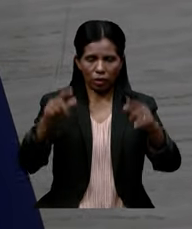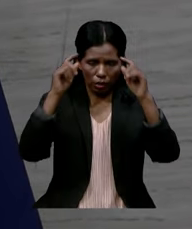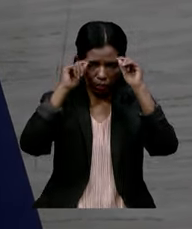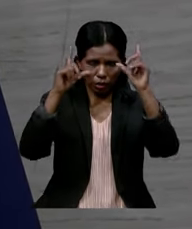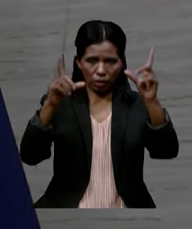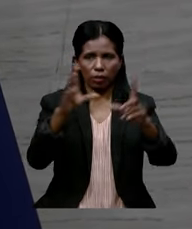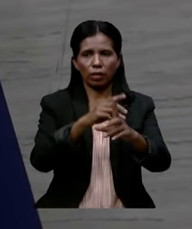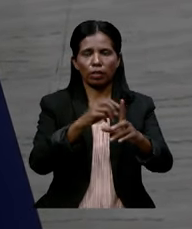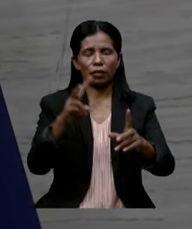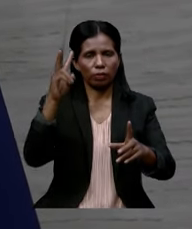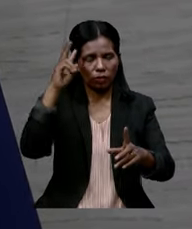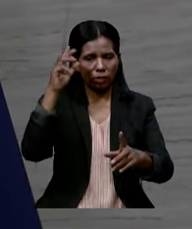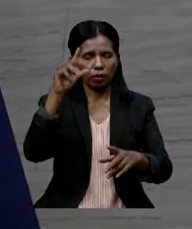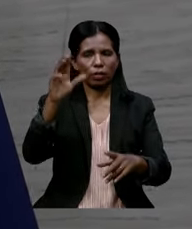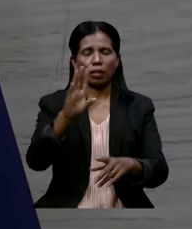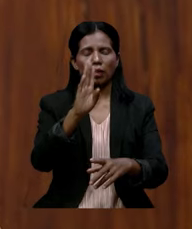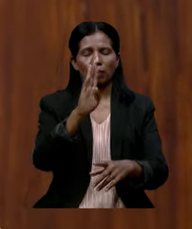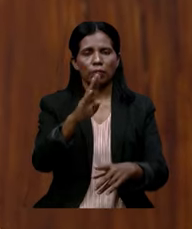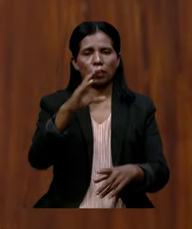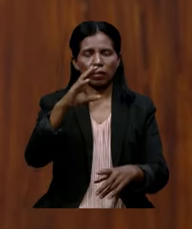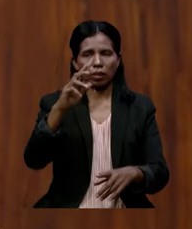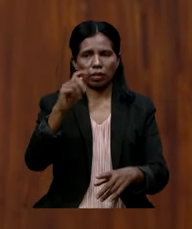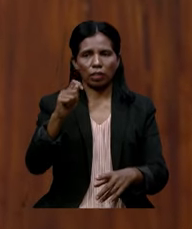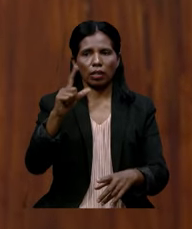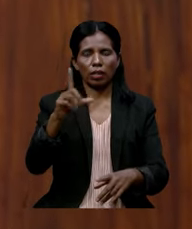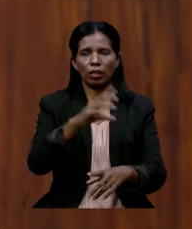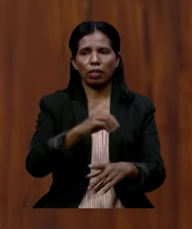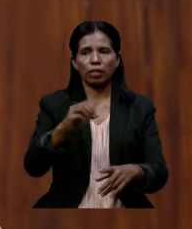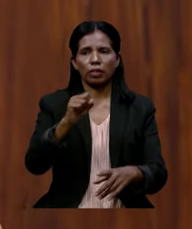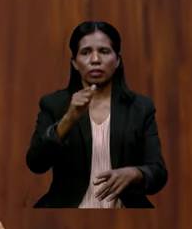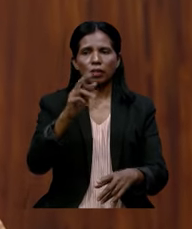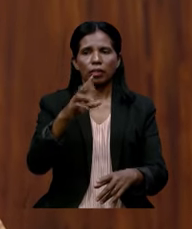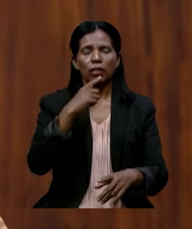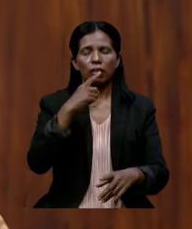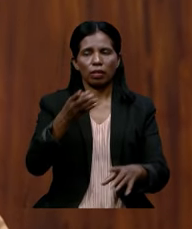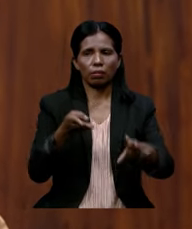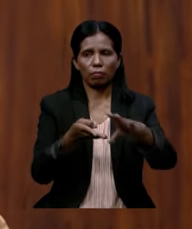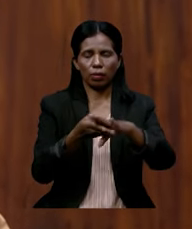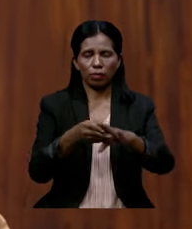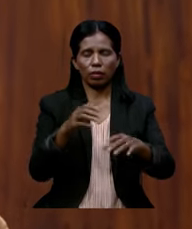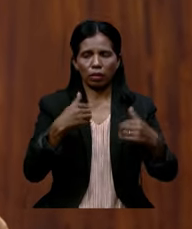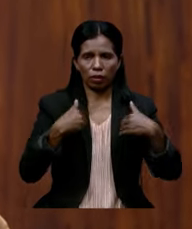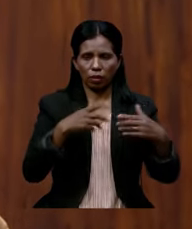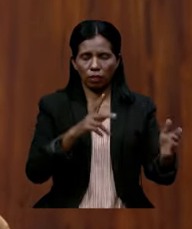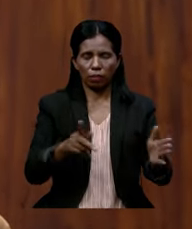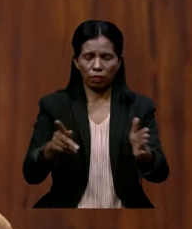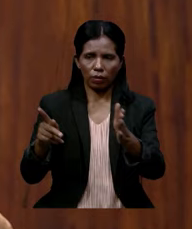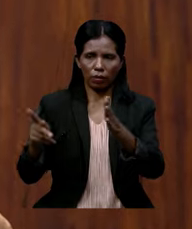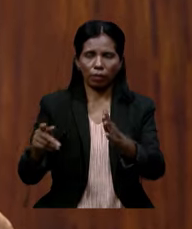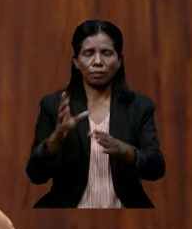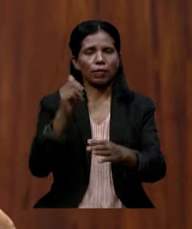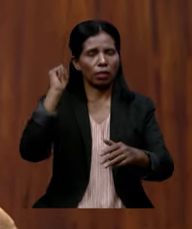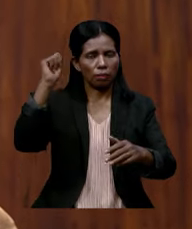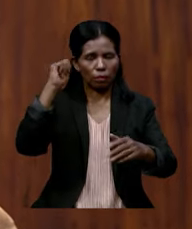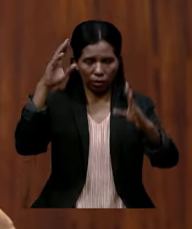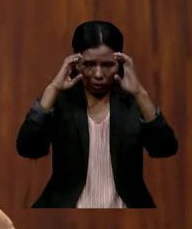Relaran, vice-governador BCTL, Saralobo British, afirma Banco Central e na plano atual campanha